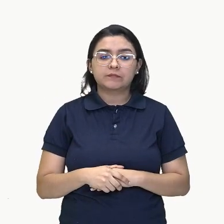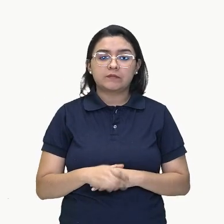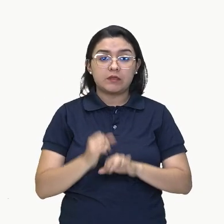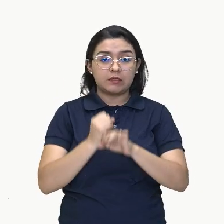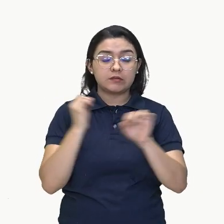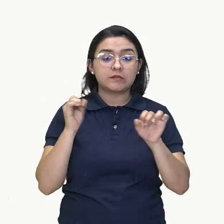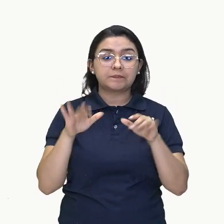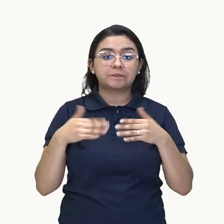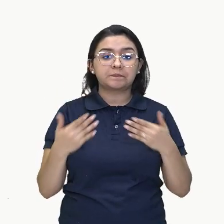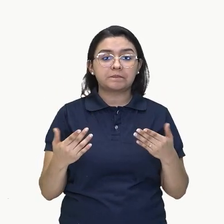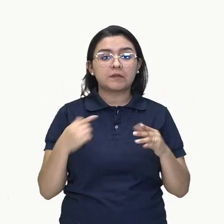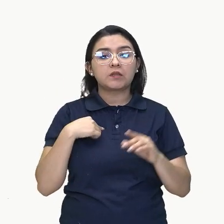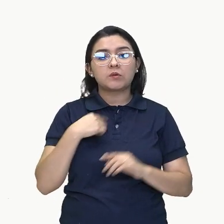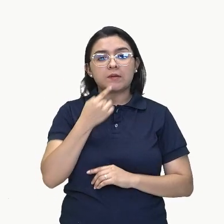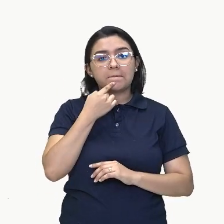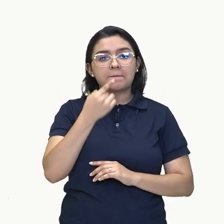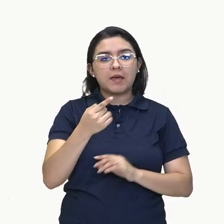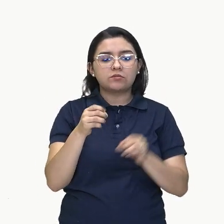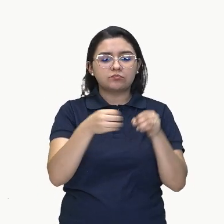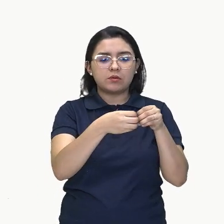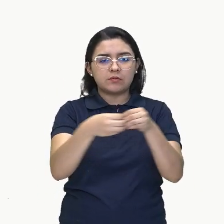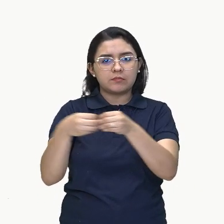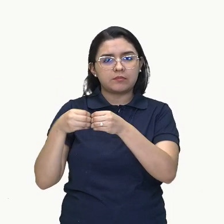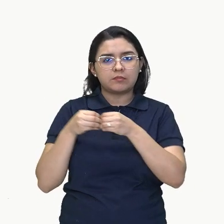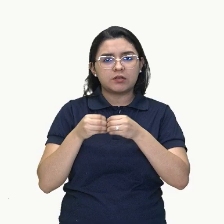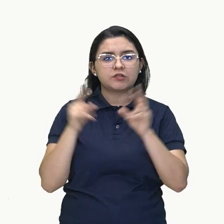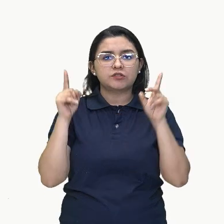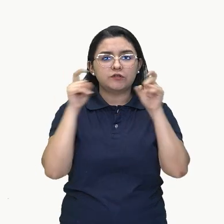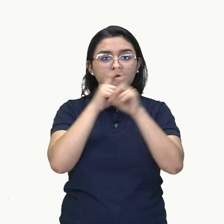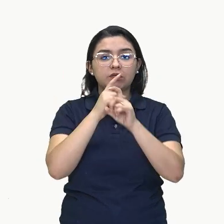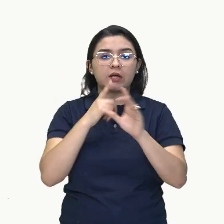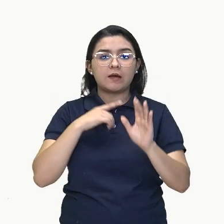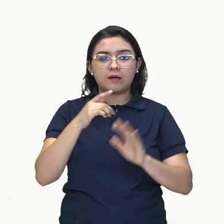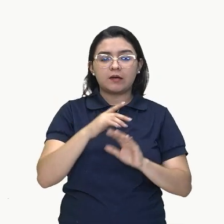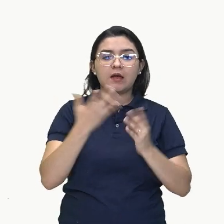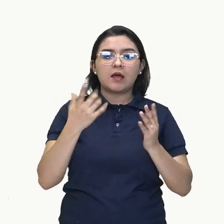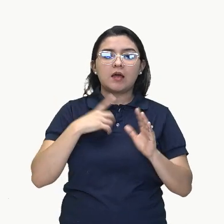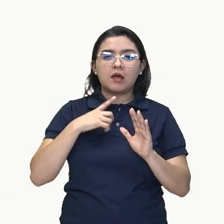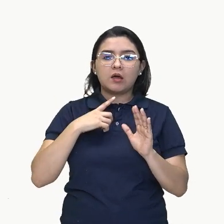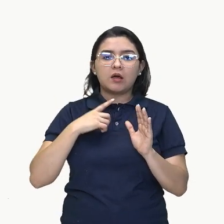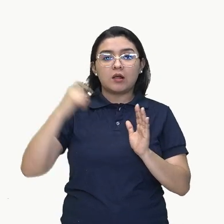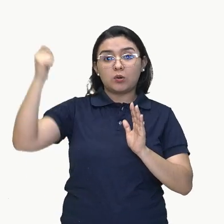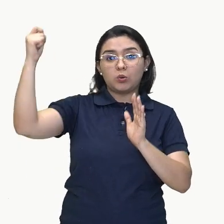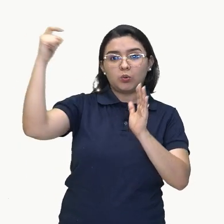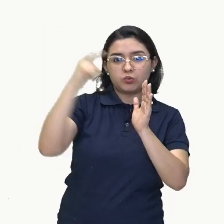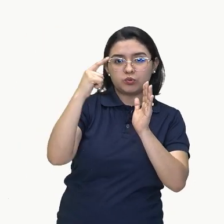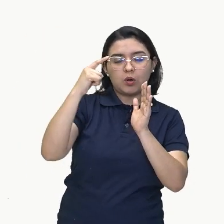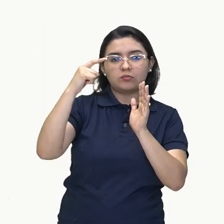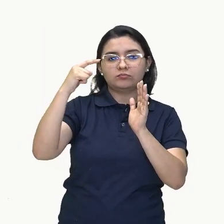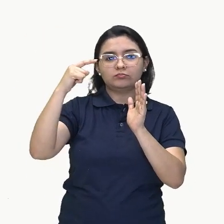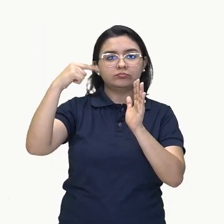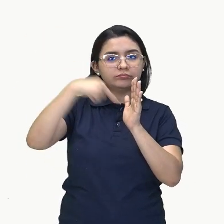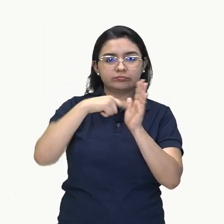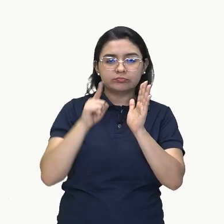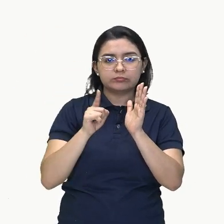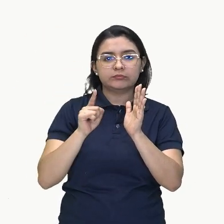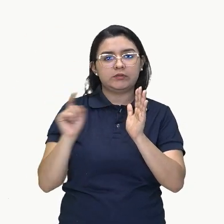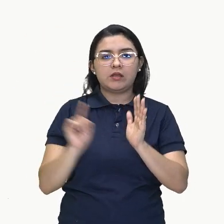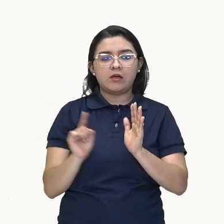essa proximidade acaba dificultando, gente, a entrada da luz solar. Então, isso